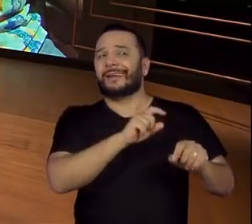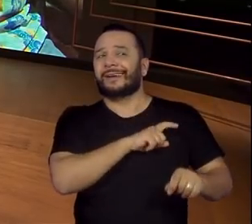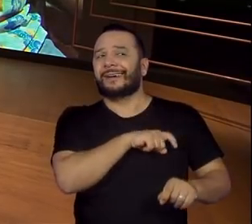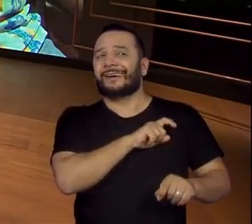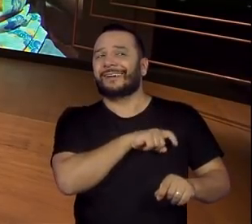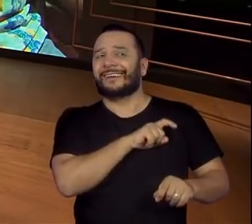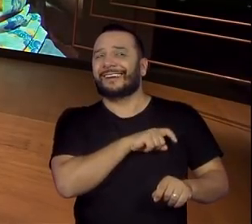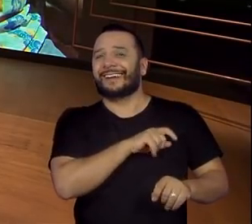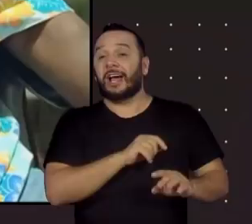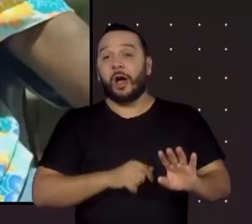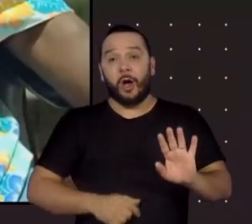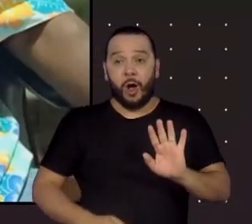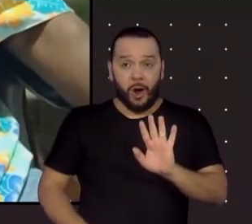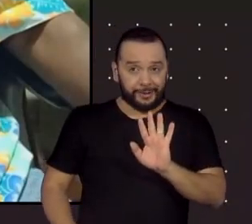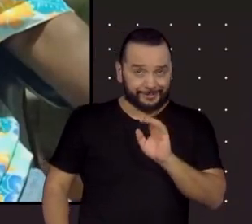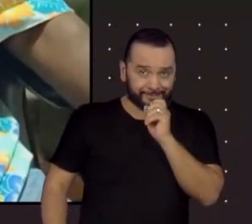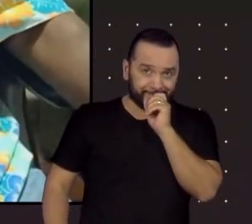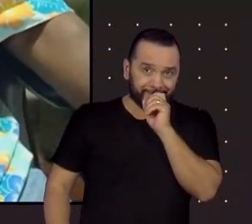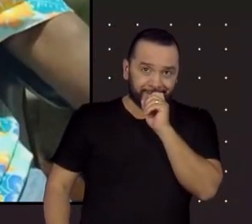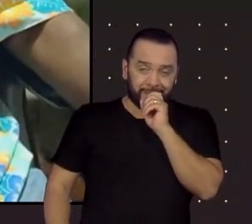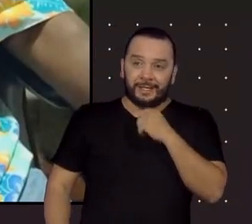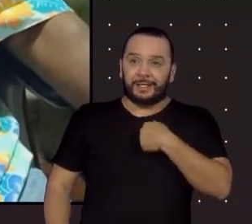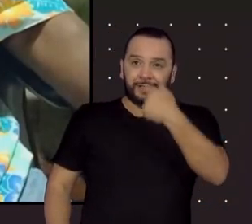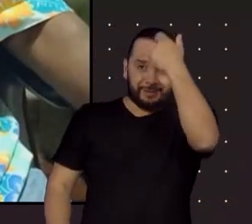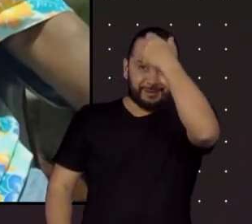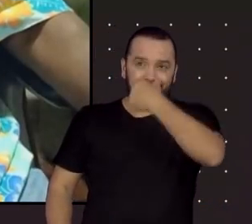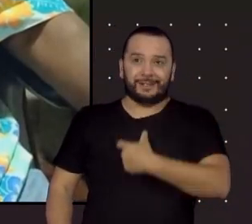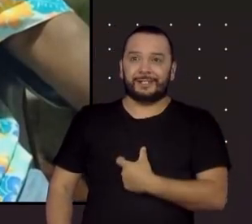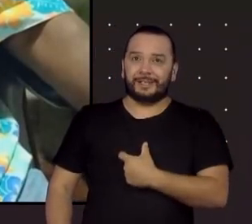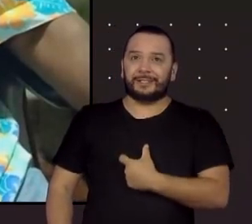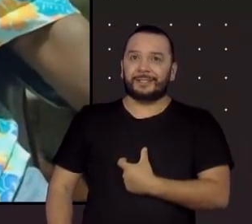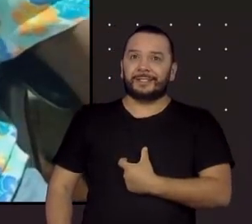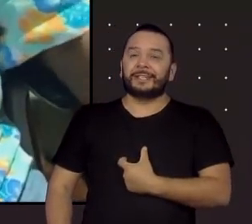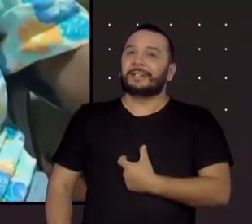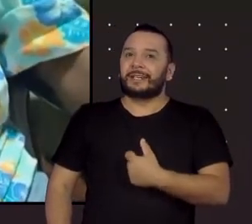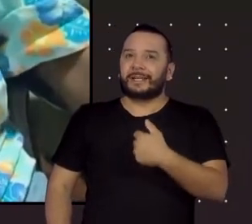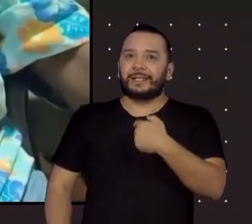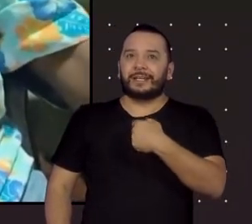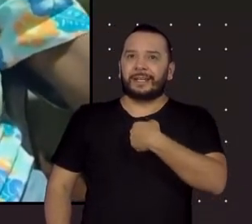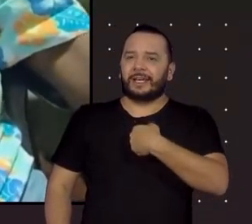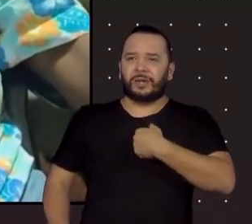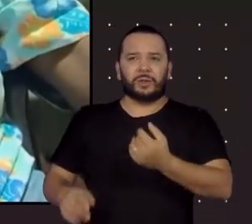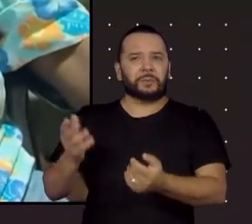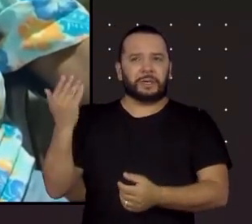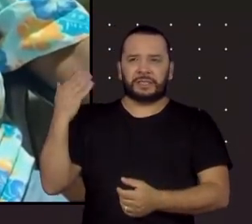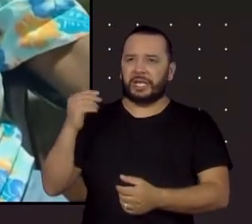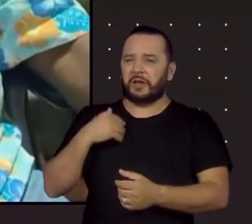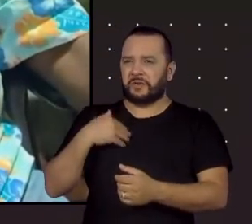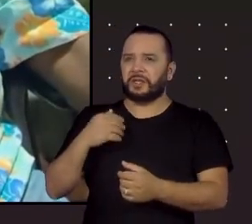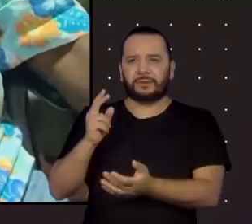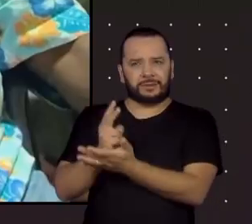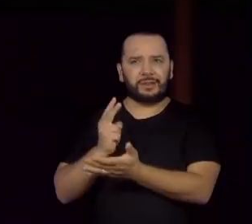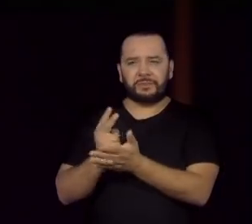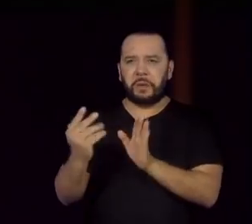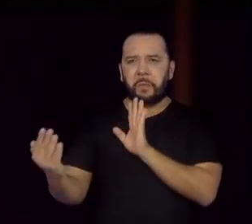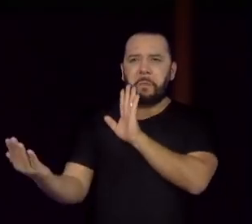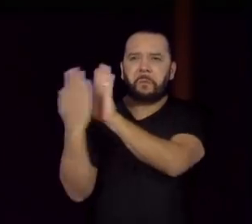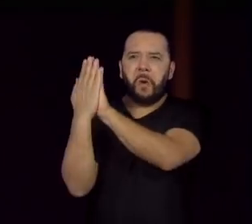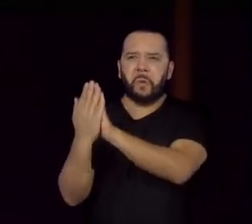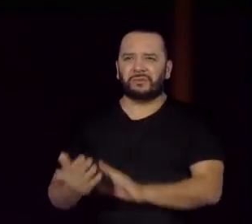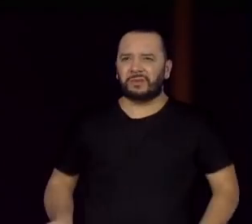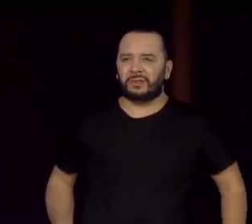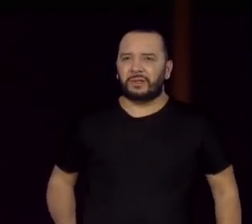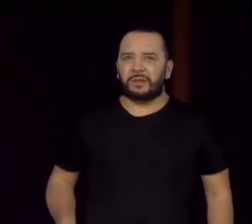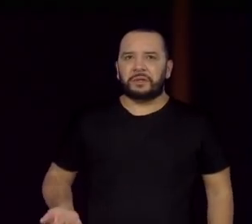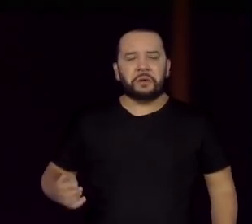eu era um cara... Eu era um cara que peitava situações, né? Naquela época eu peitava situações. E eu estava assistindo